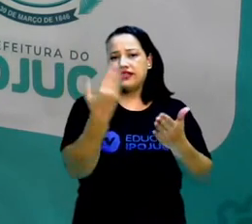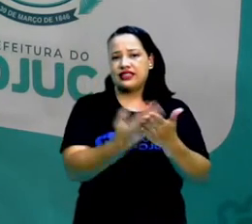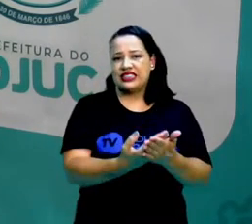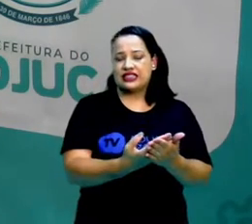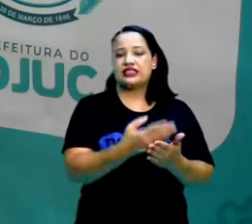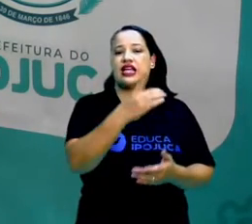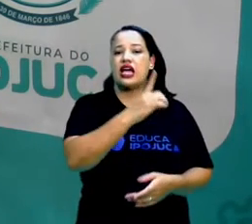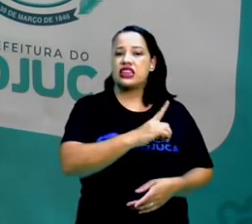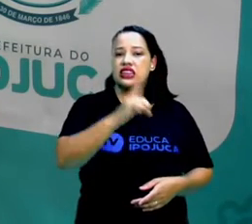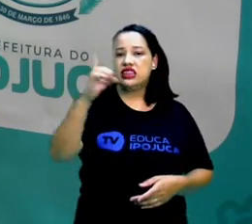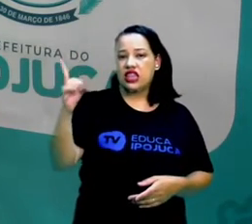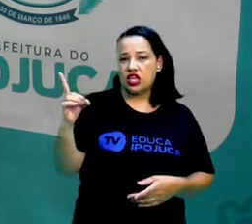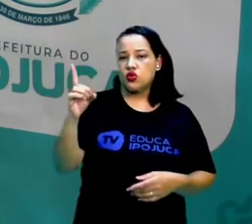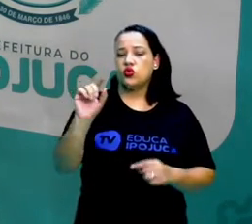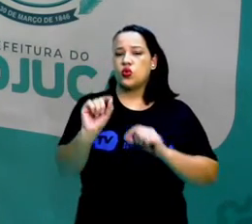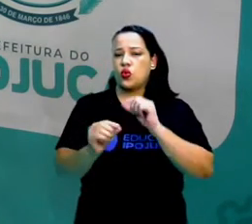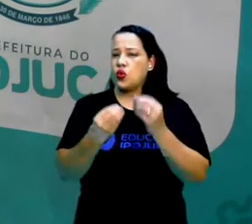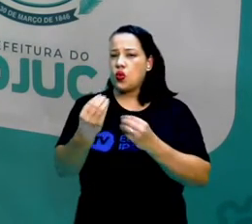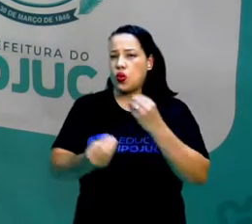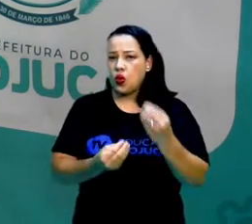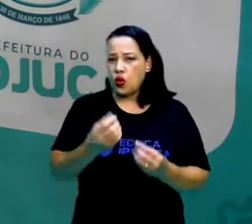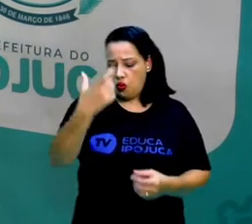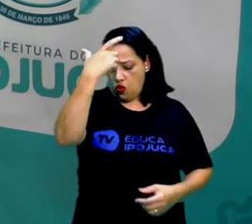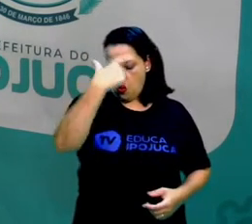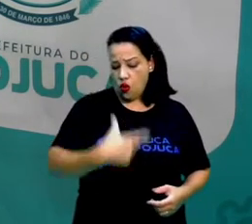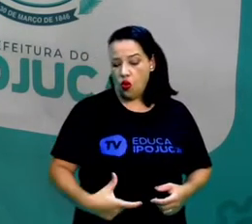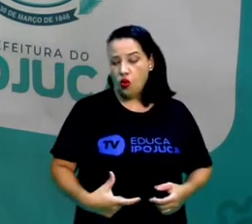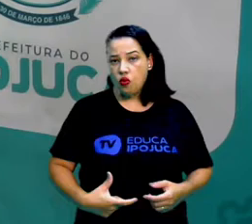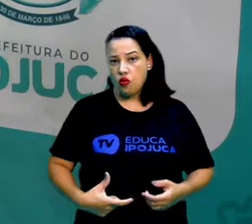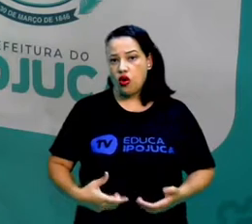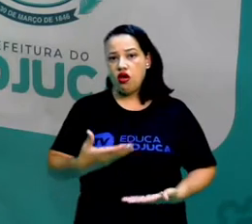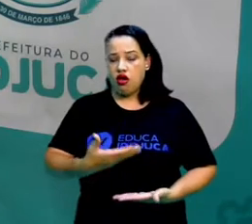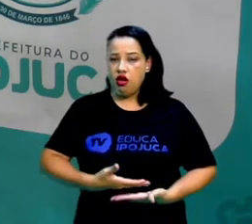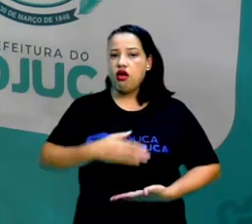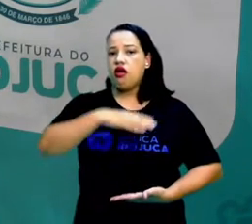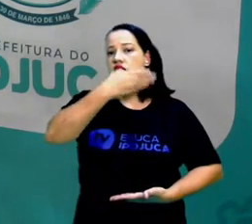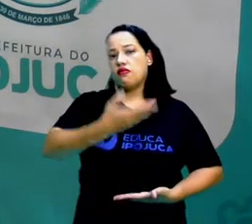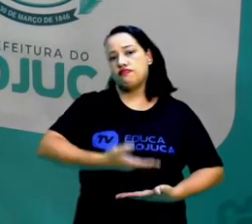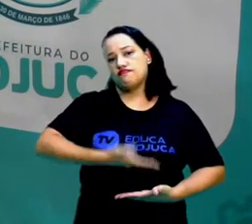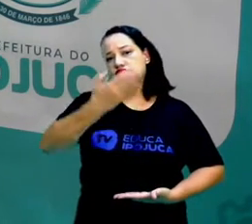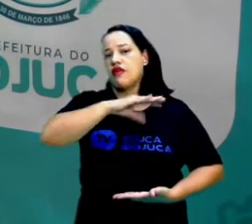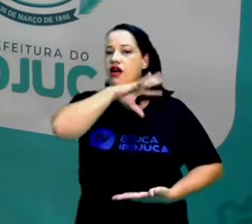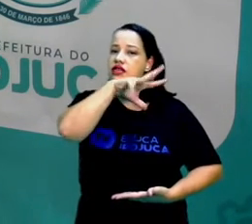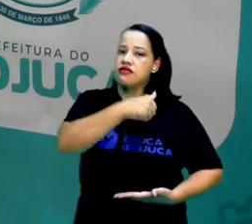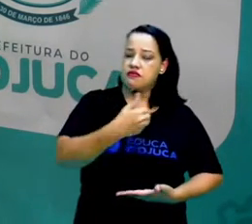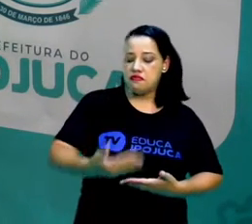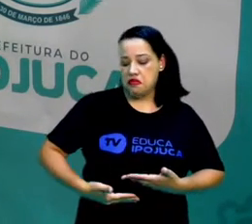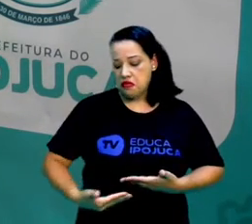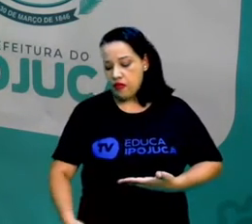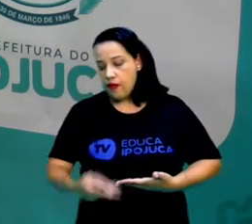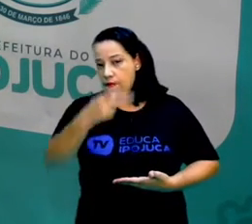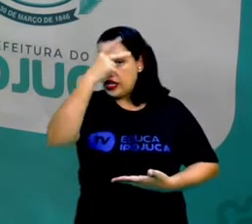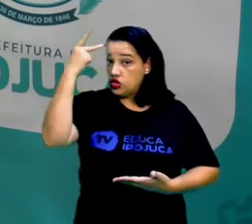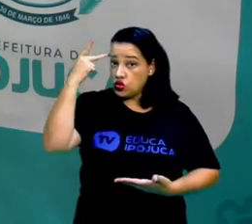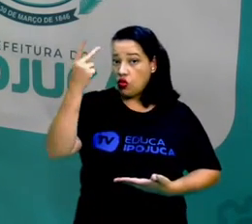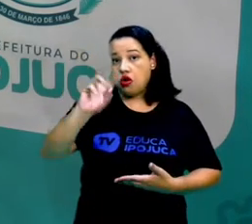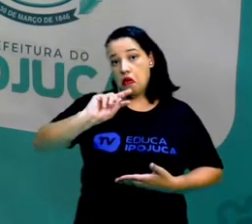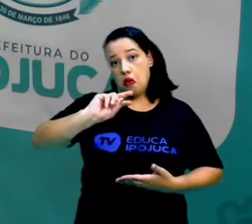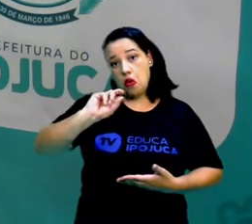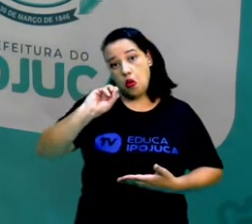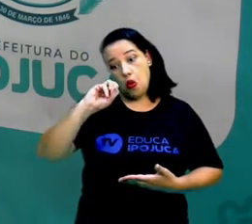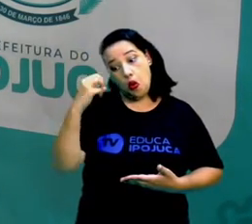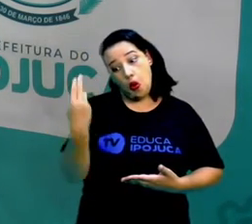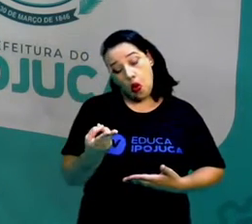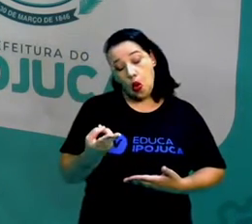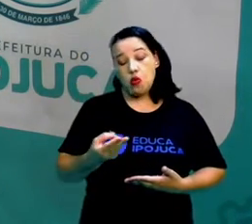o formato de animais e também tinha o formato de seres humanos Tá certo e pudim às